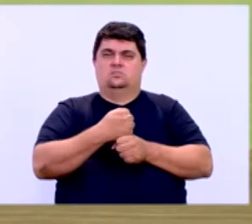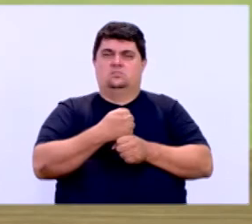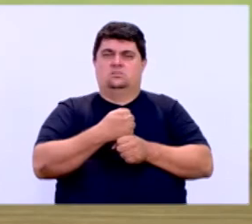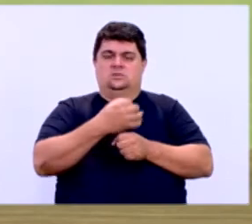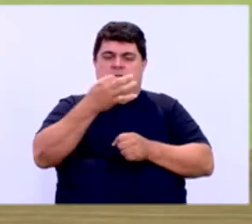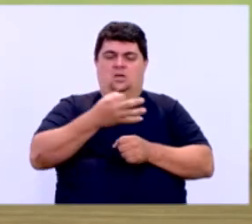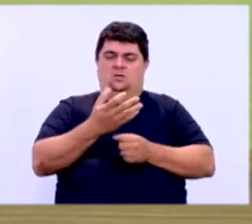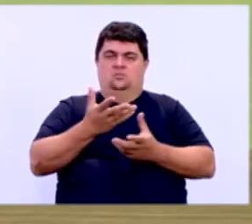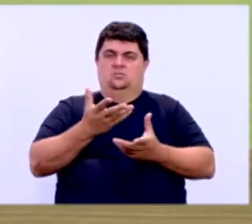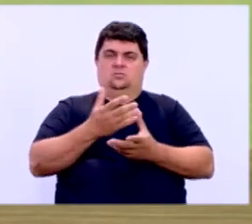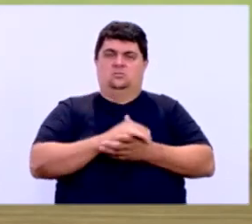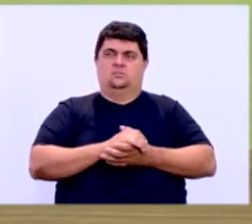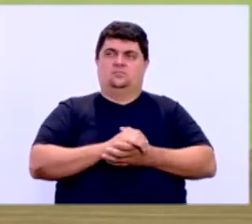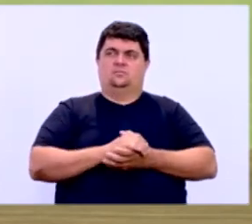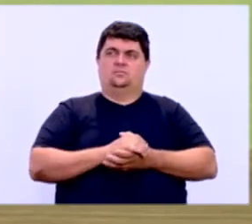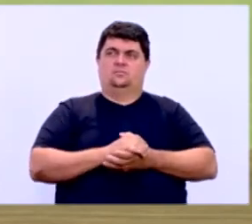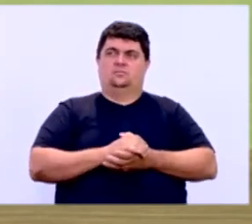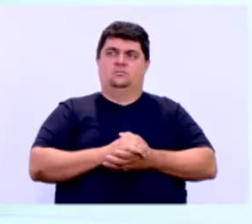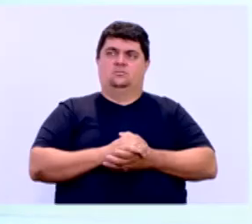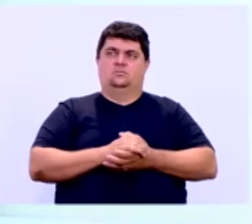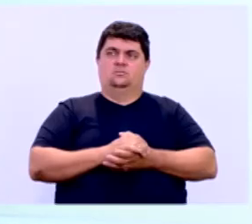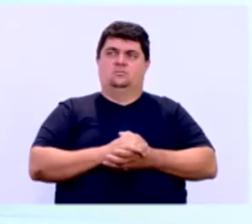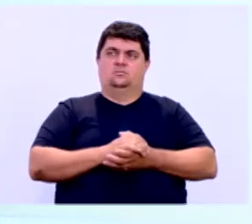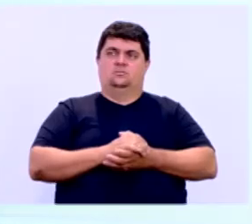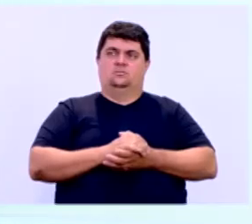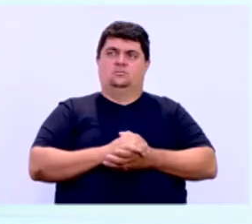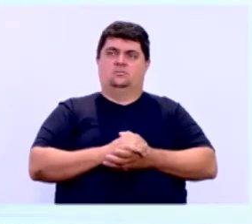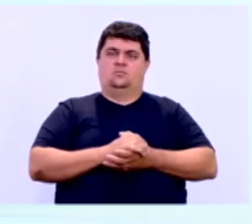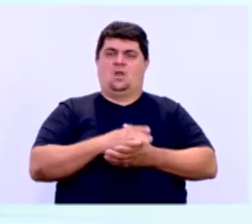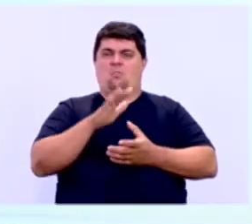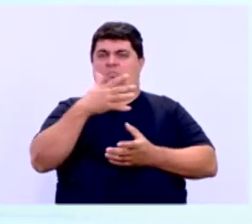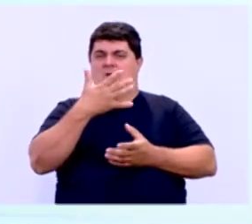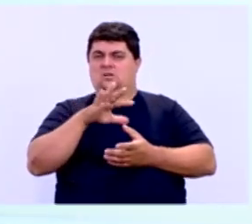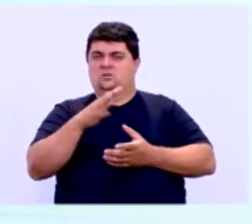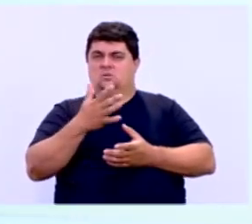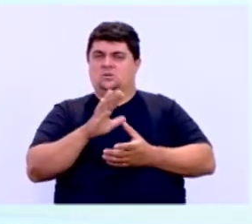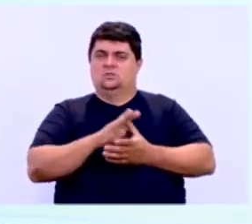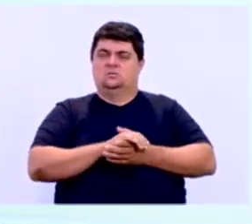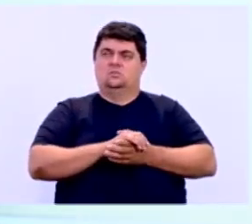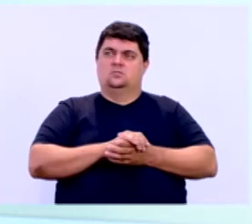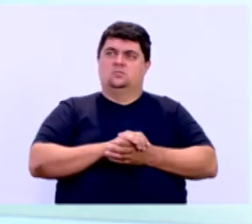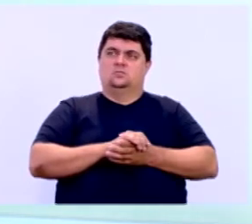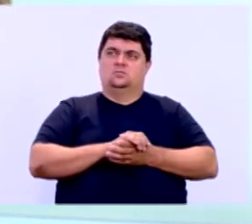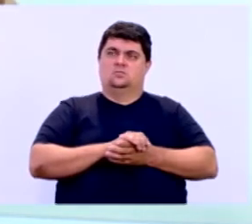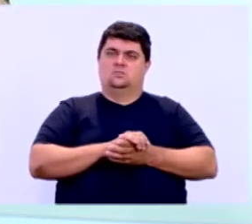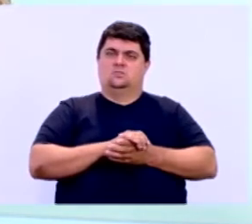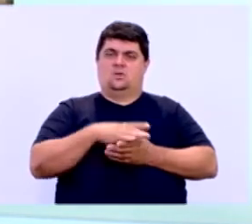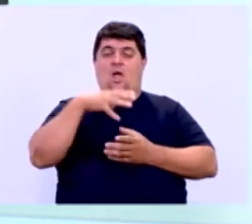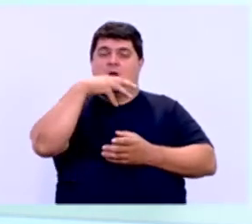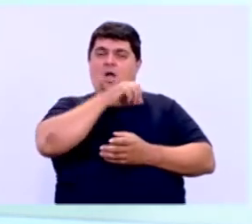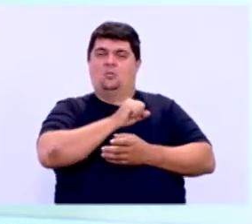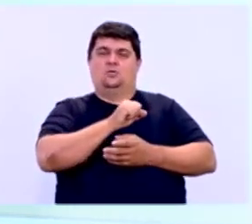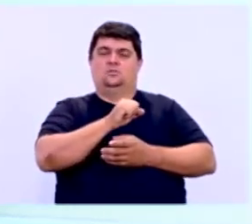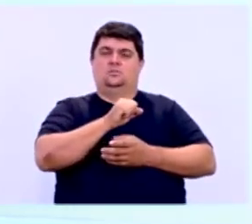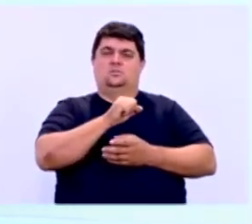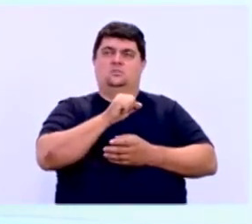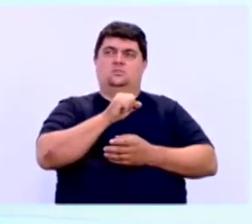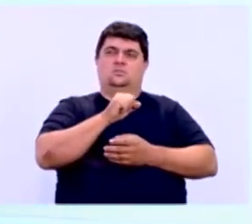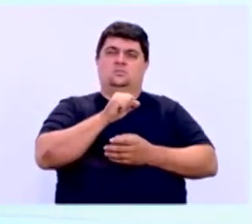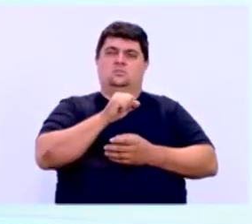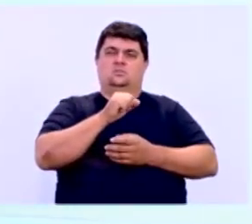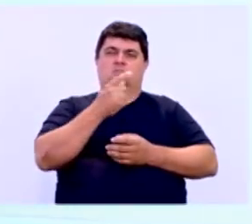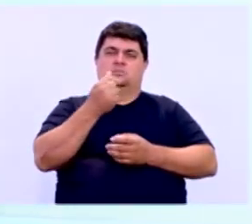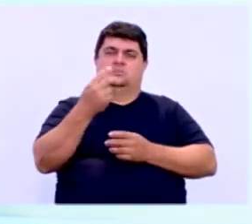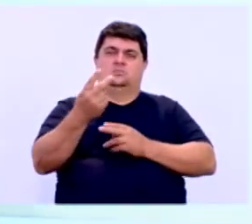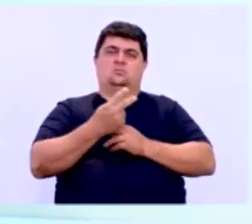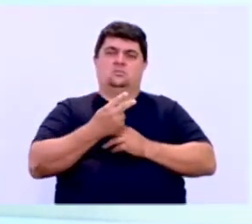específica, né? Nós estamos falando de um tempo aproximado, né? O de curto prazo, geralmente são